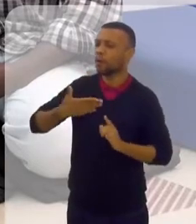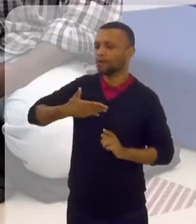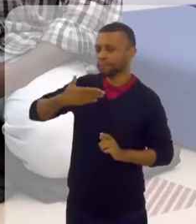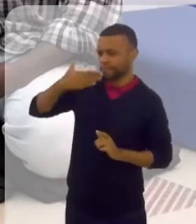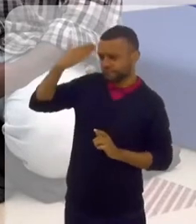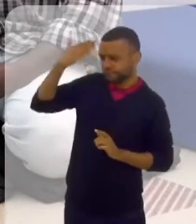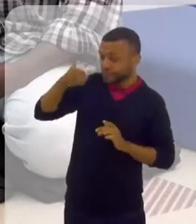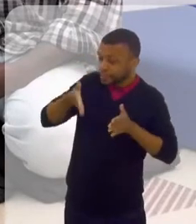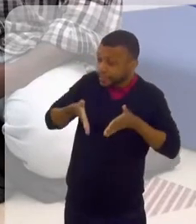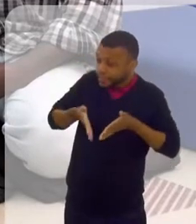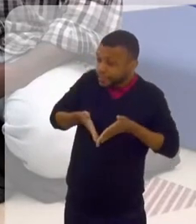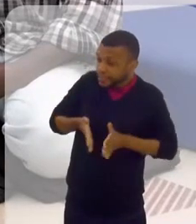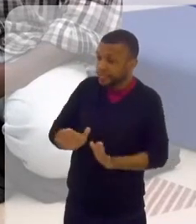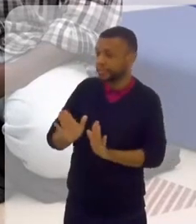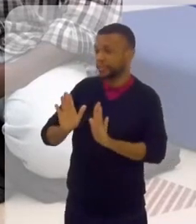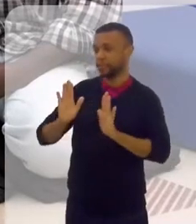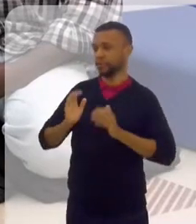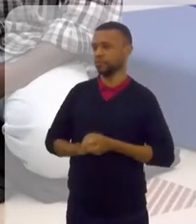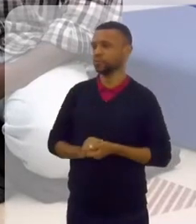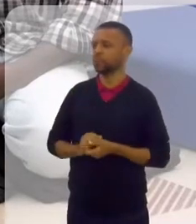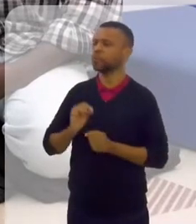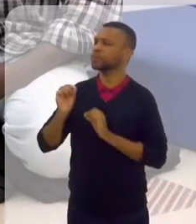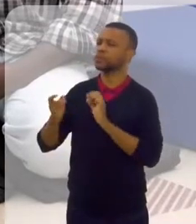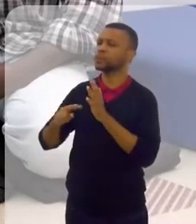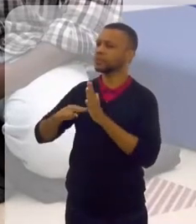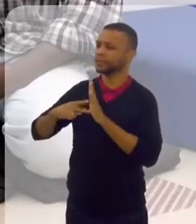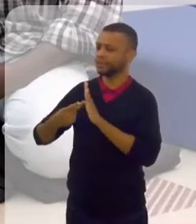islâmico nascido.